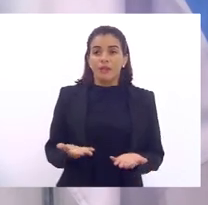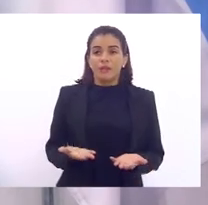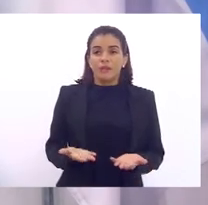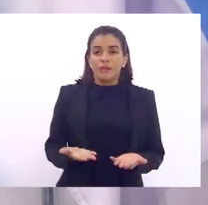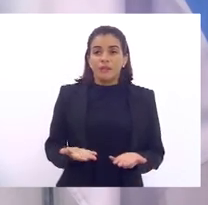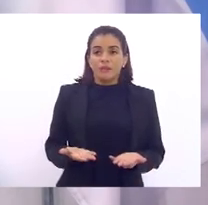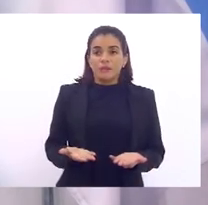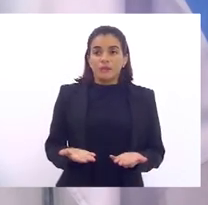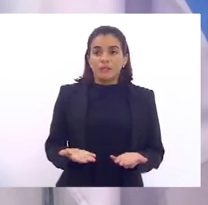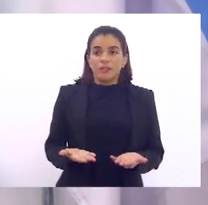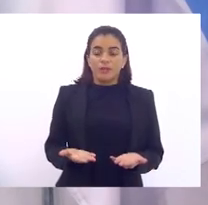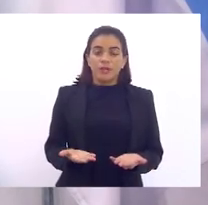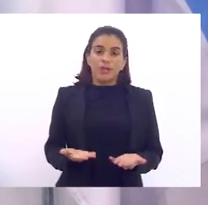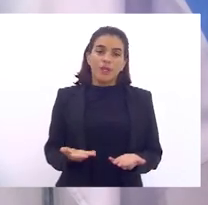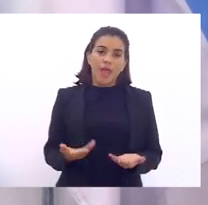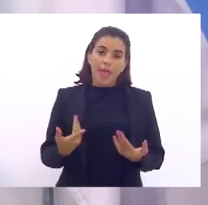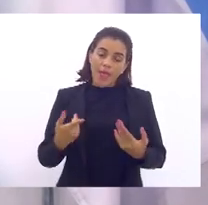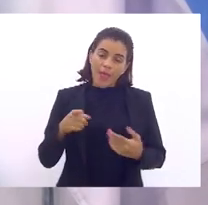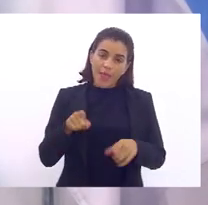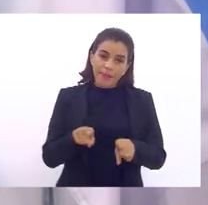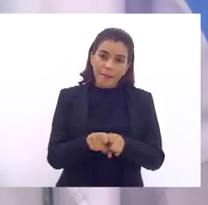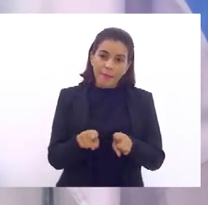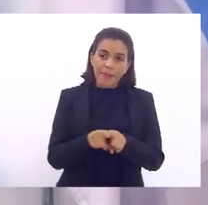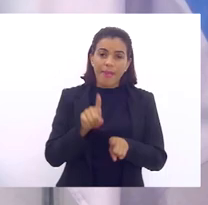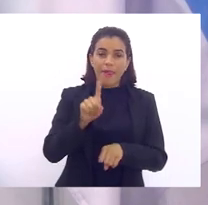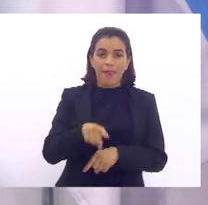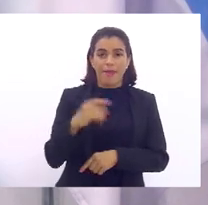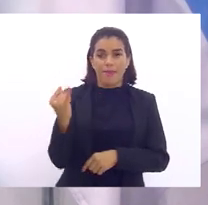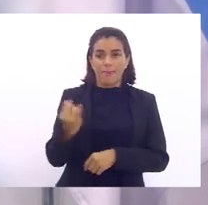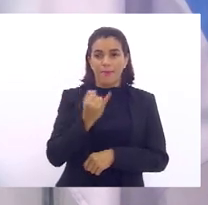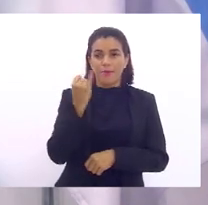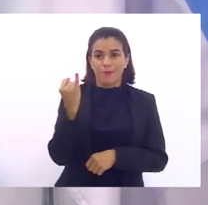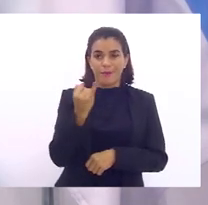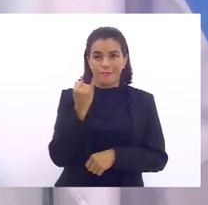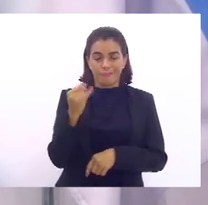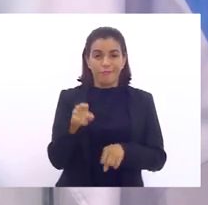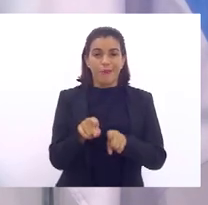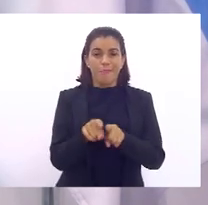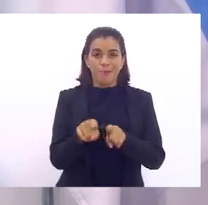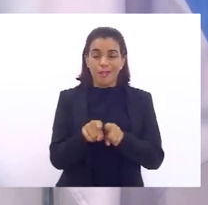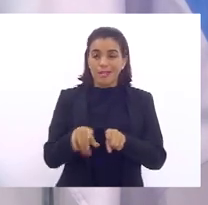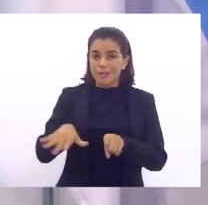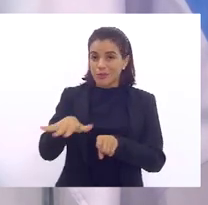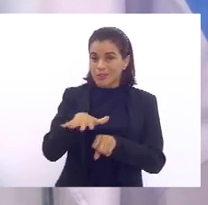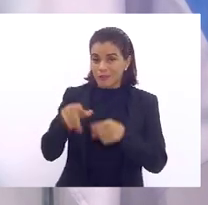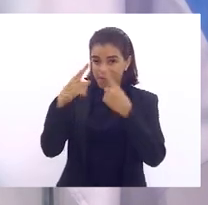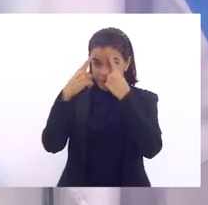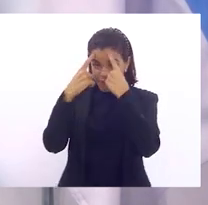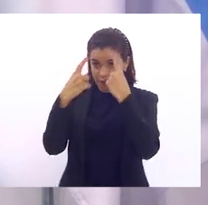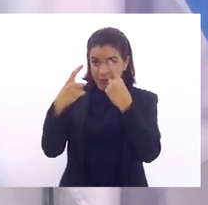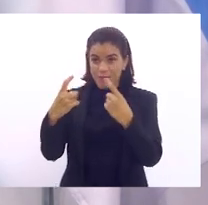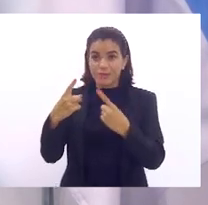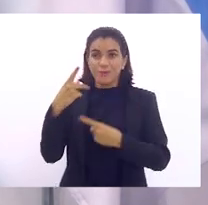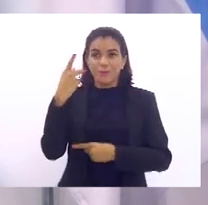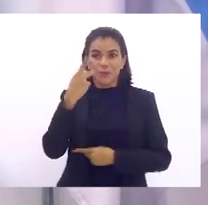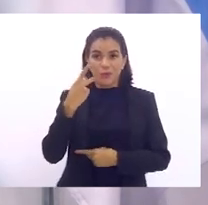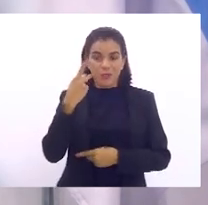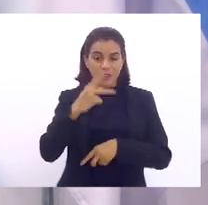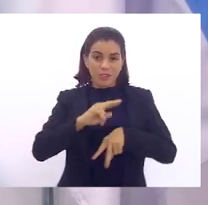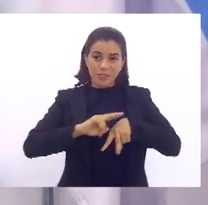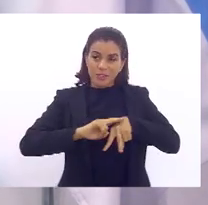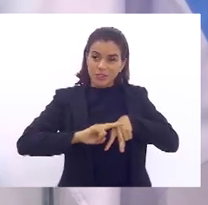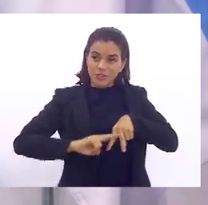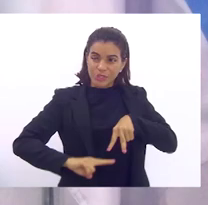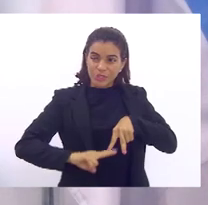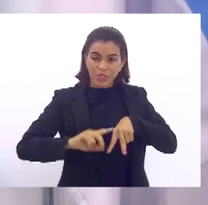é menos importante diante das dificuldades que a gente tem e diante das violências políticas de gênero né o quanto que